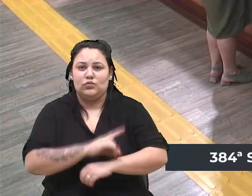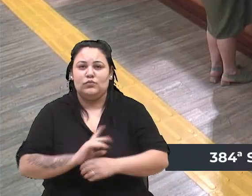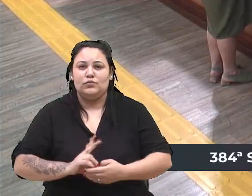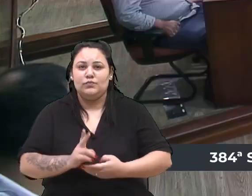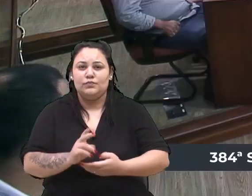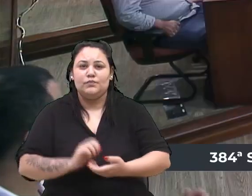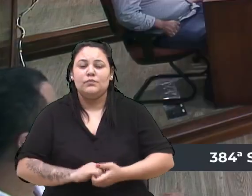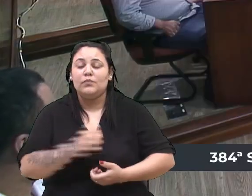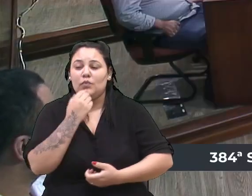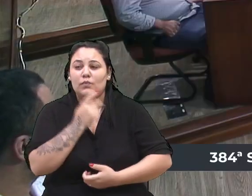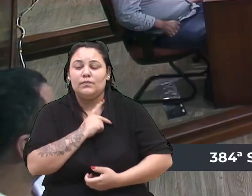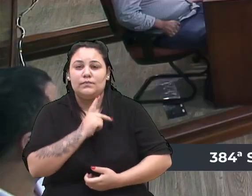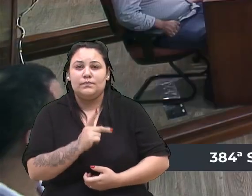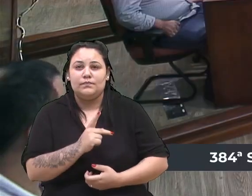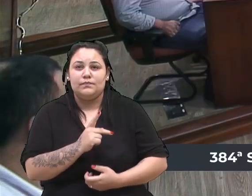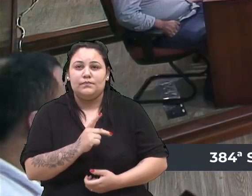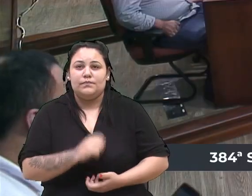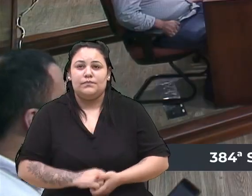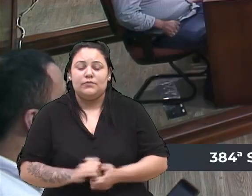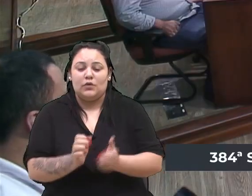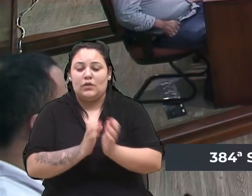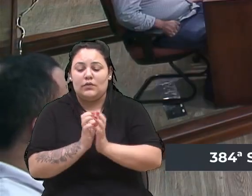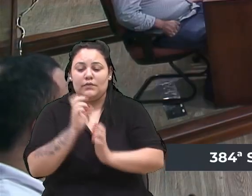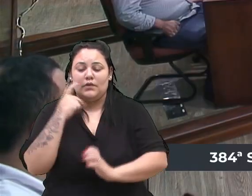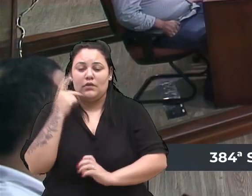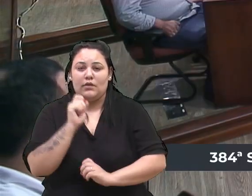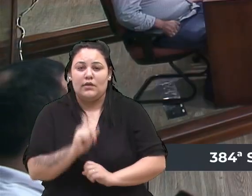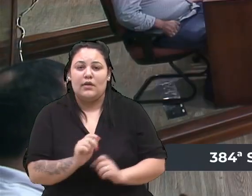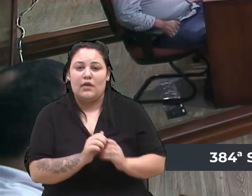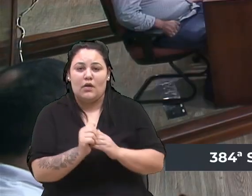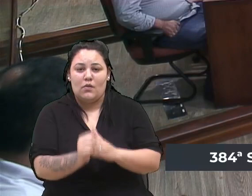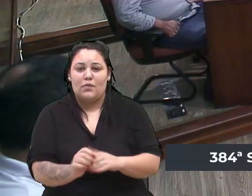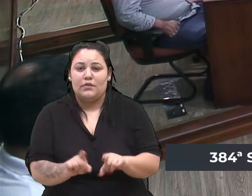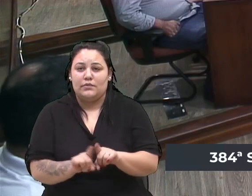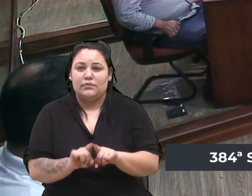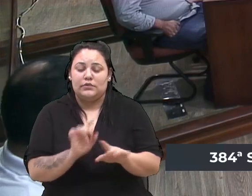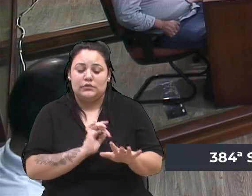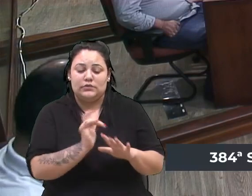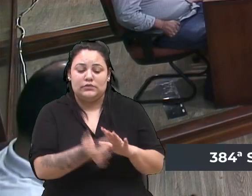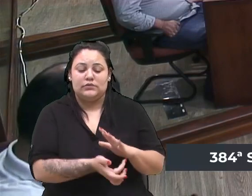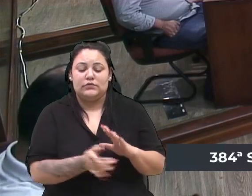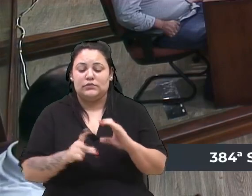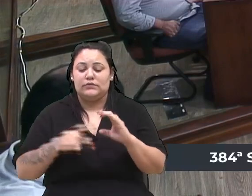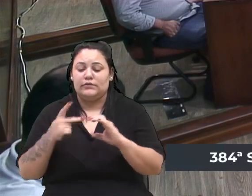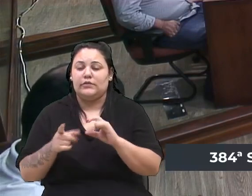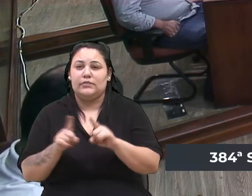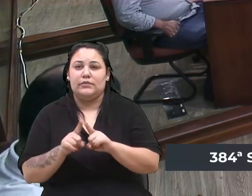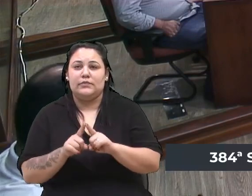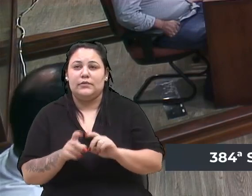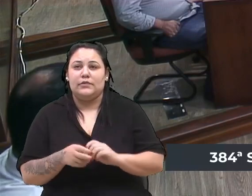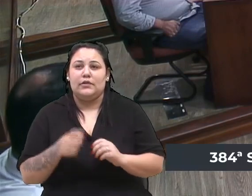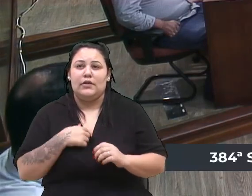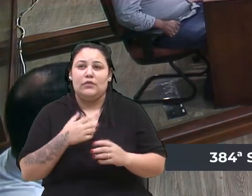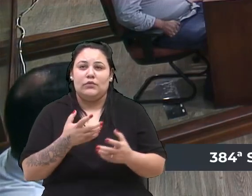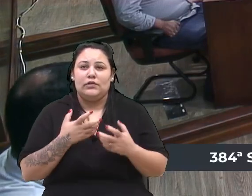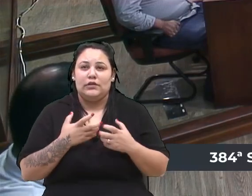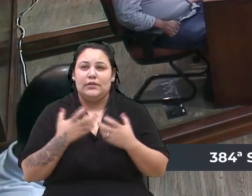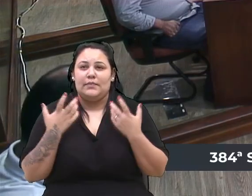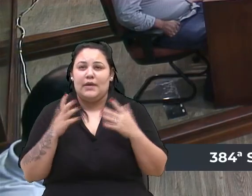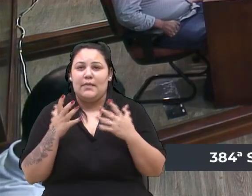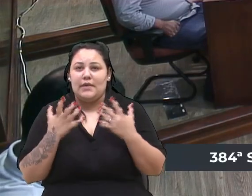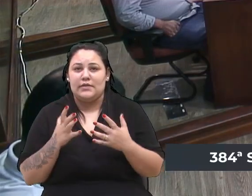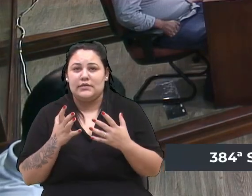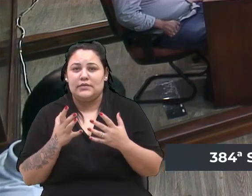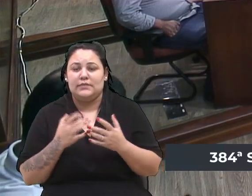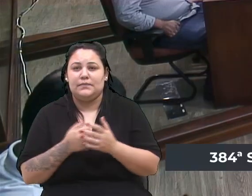Bom, presidente, colegas vereadores, que ainda nos acompanham através das redes sociais da TV Câmara, eu gostaria de parabenizar